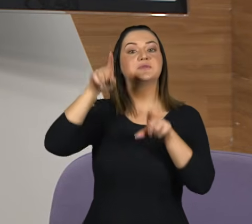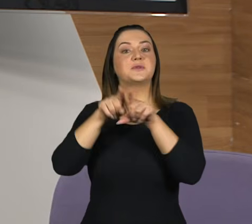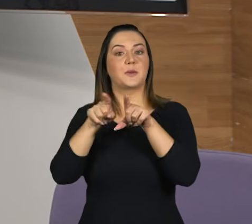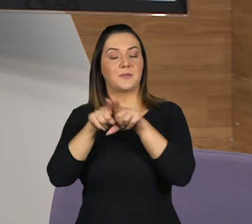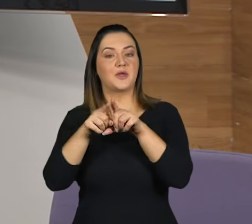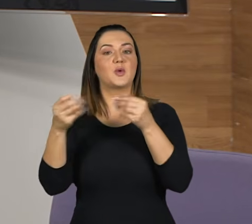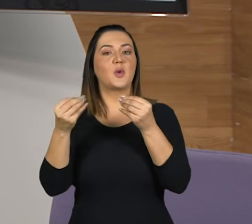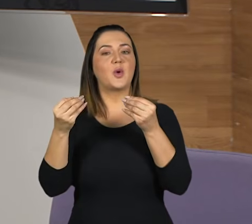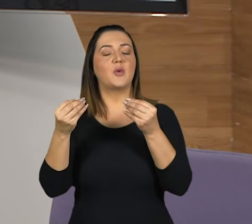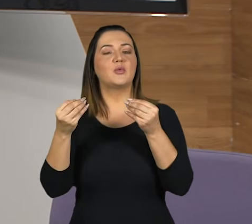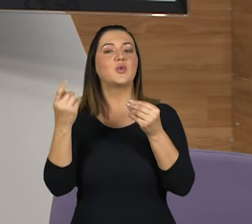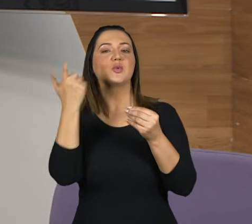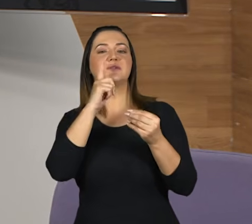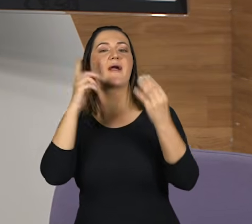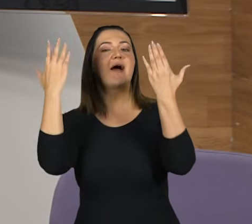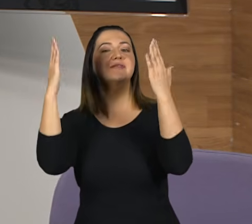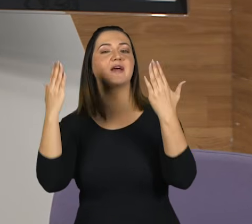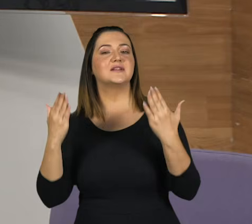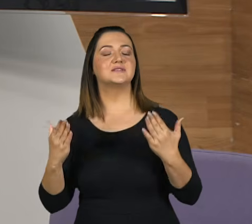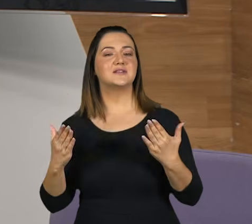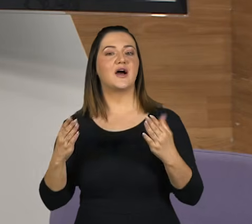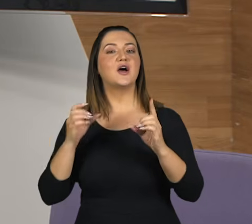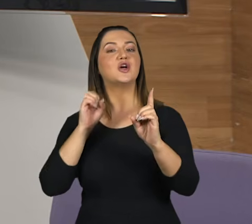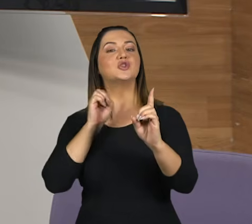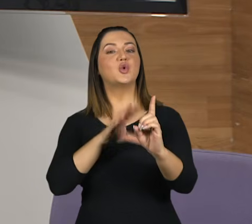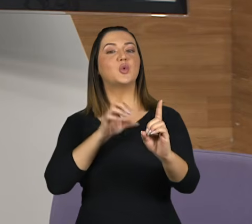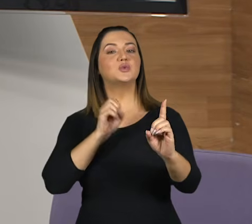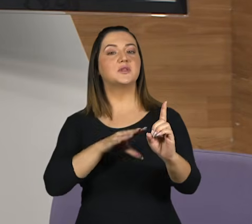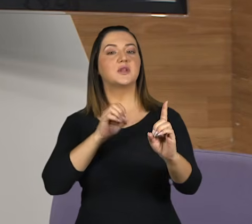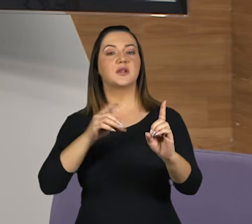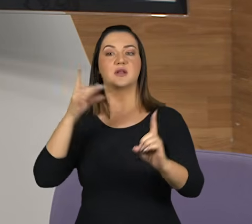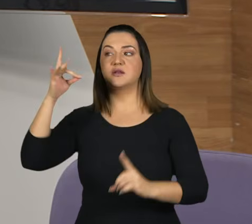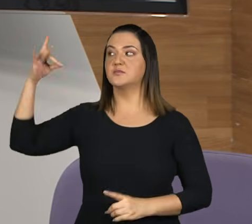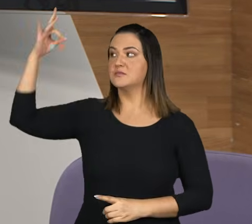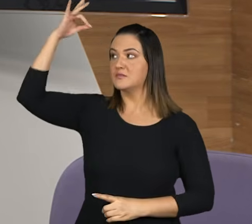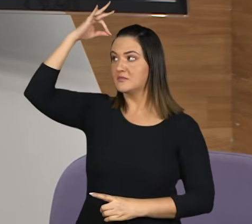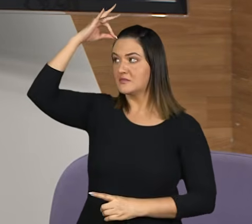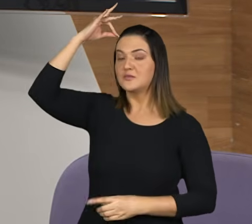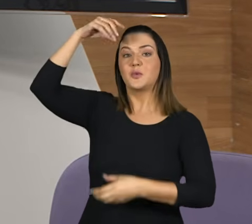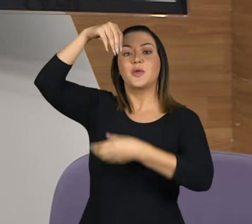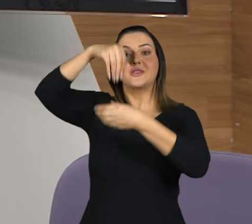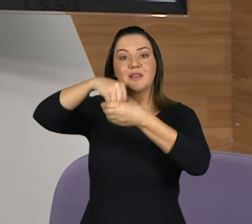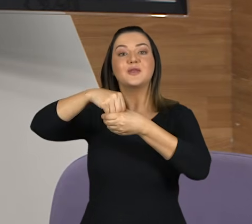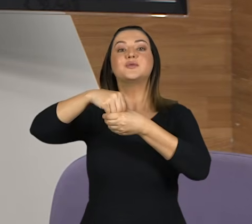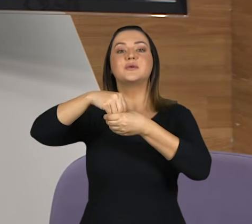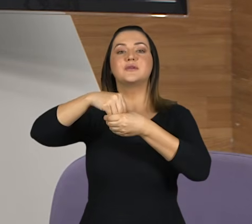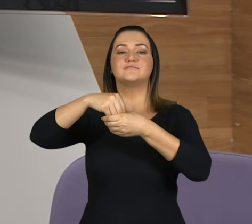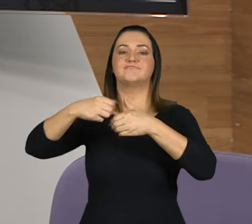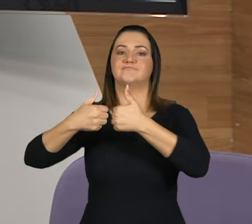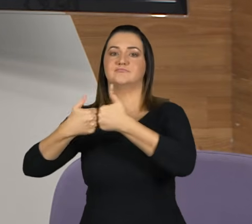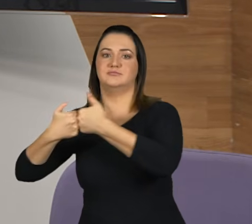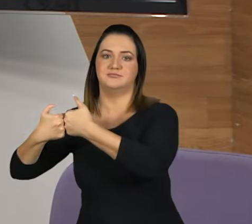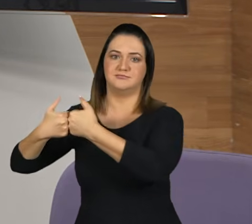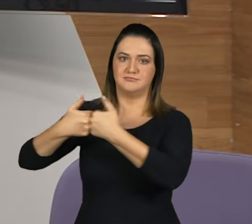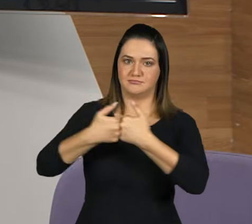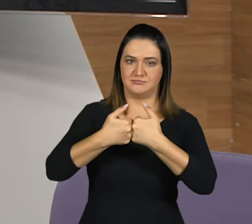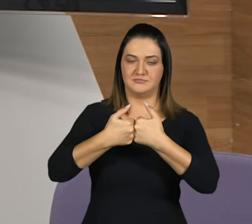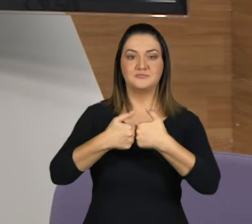como analisar a doutrina do Espírito Santo dentro do contexto do grande conflito? E ainda